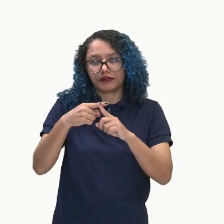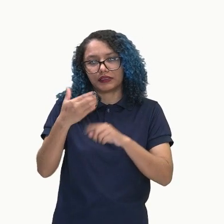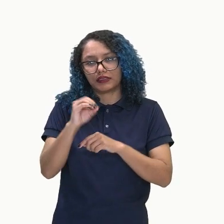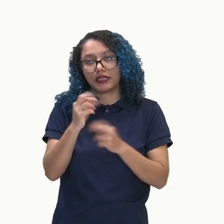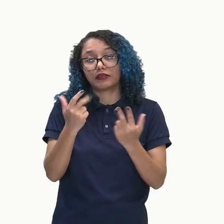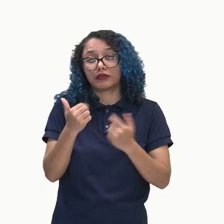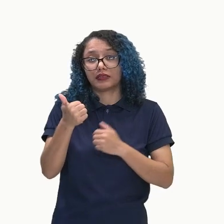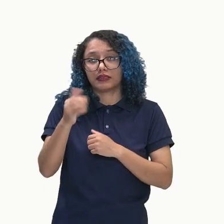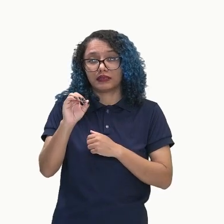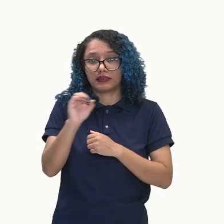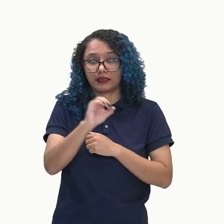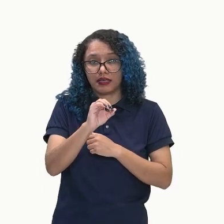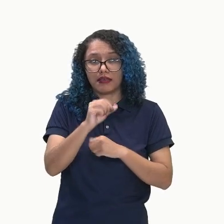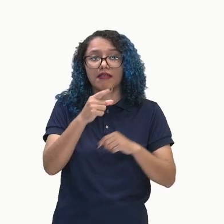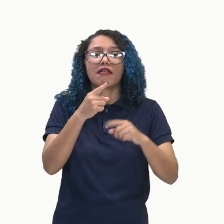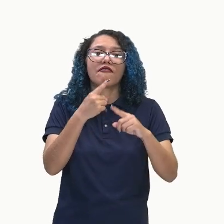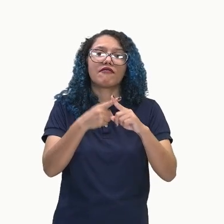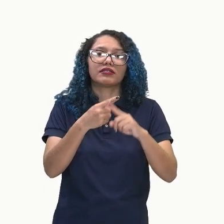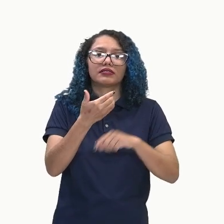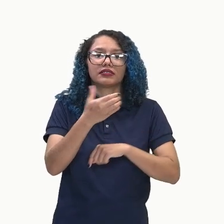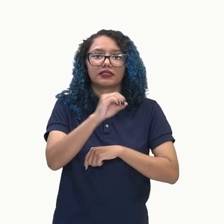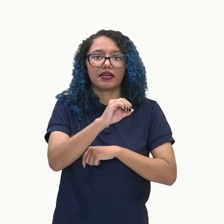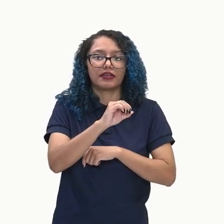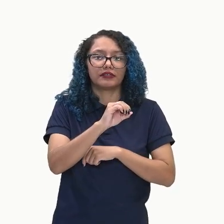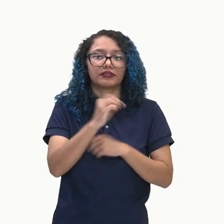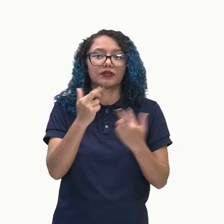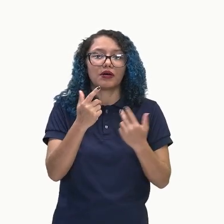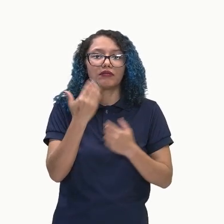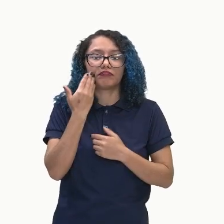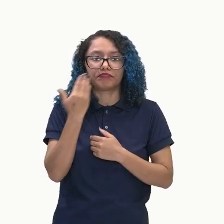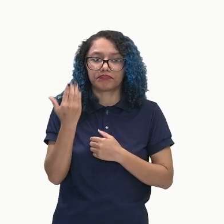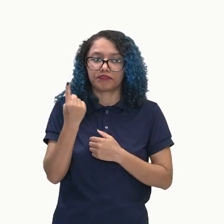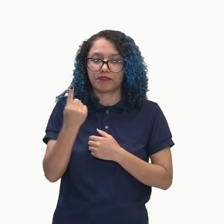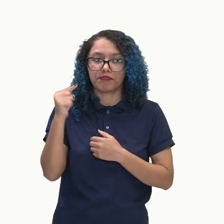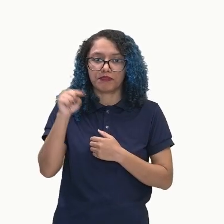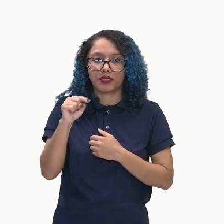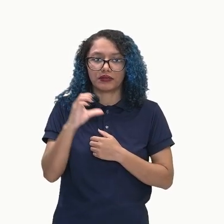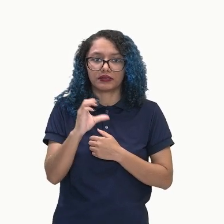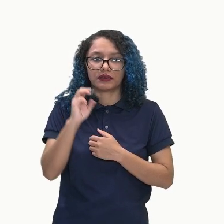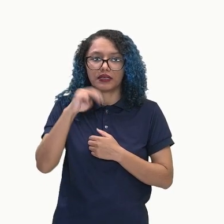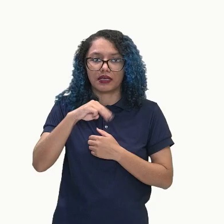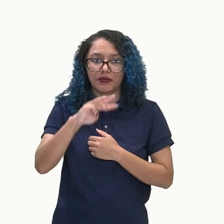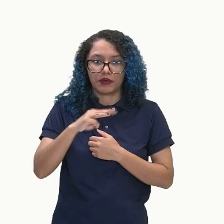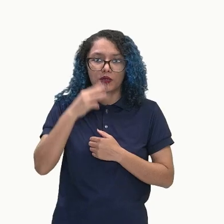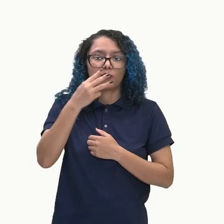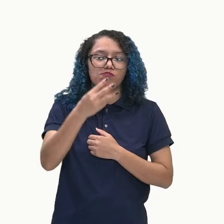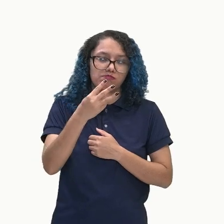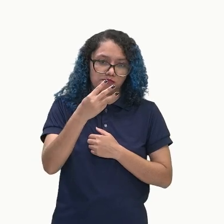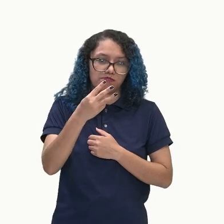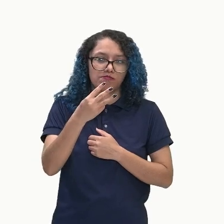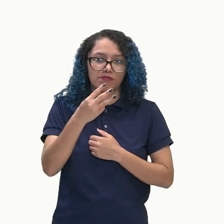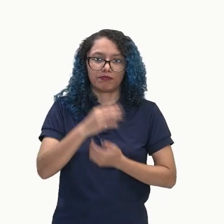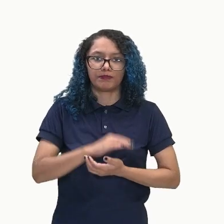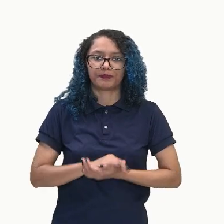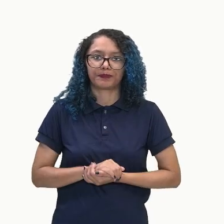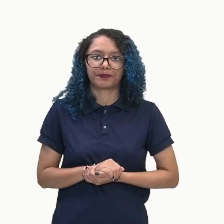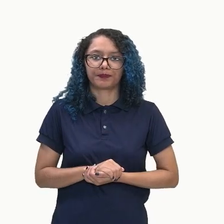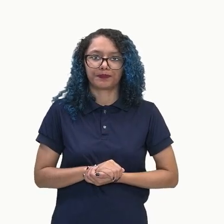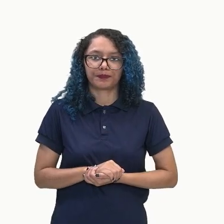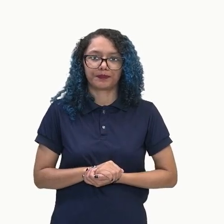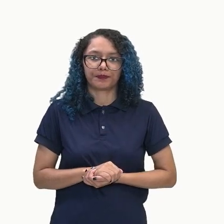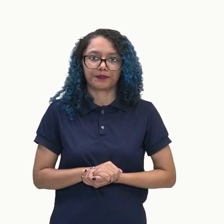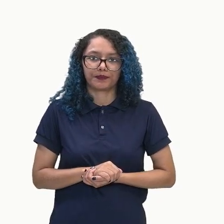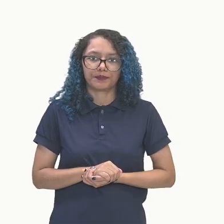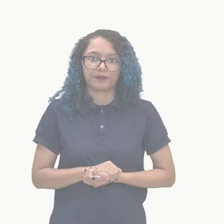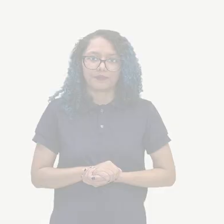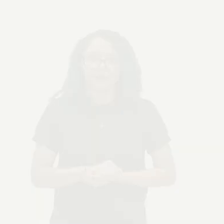100. 100 vezes 10, nós vamos ter aqui 1000 centímetros cúbicos. Tudo